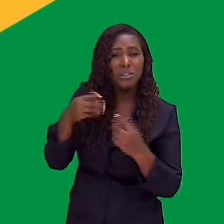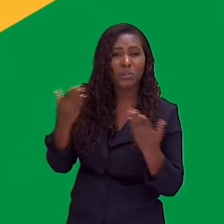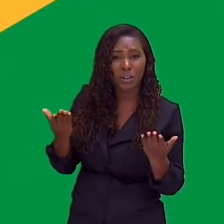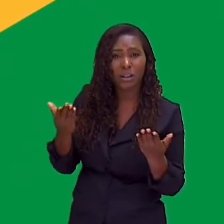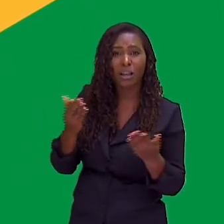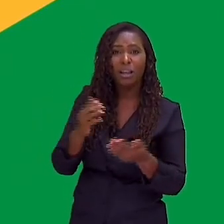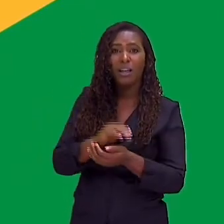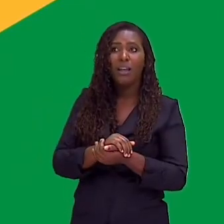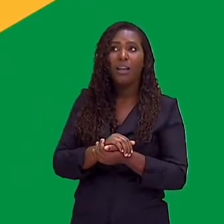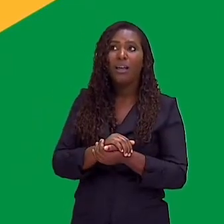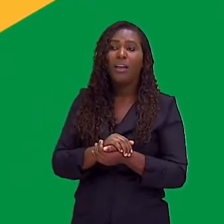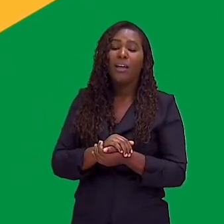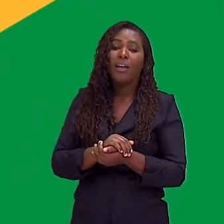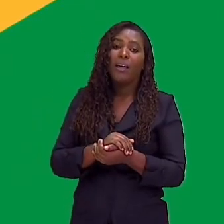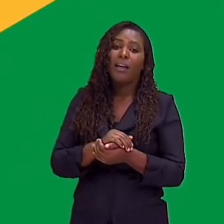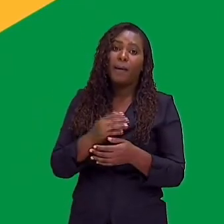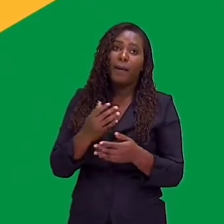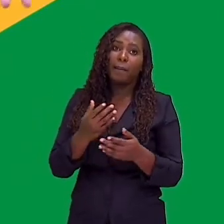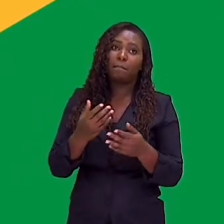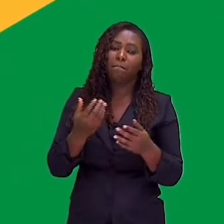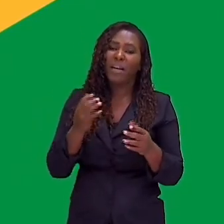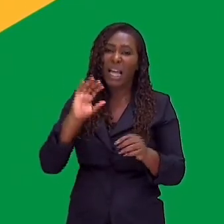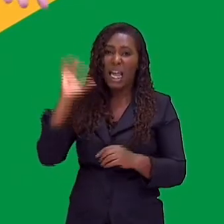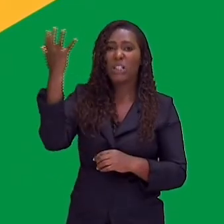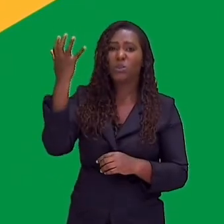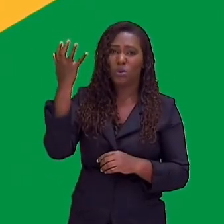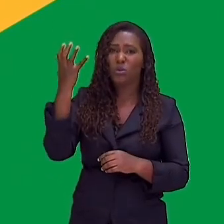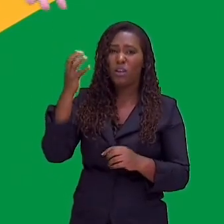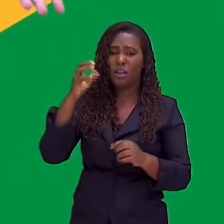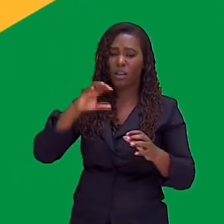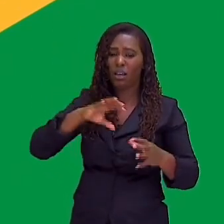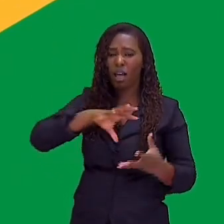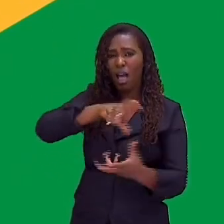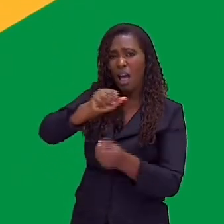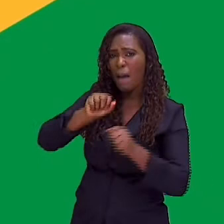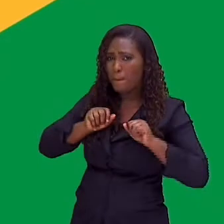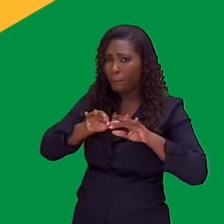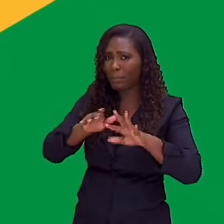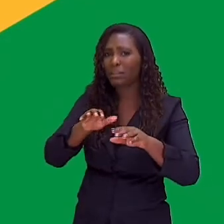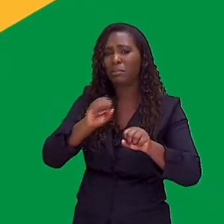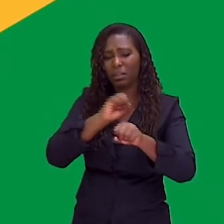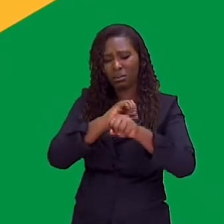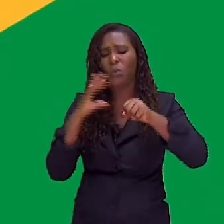que a brasileira e até hoje foi a que mais tempo vigorou no Brasil.